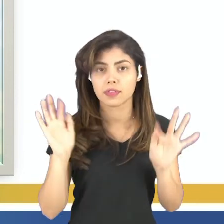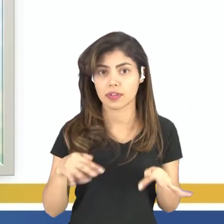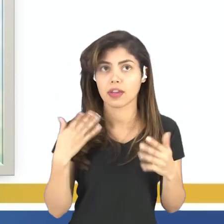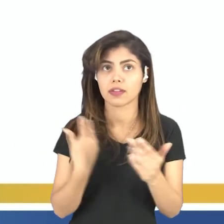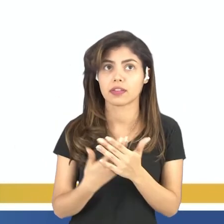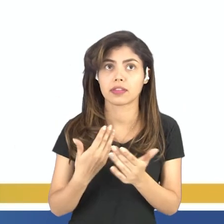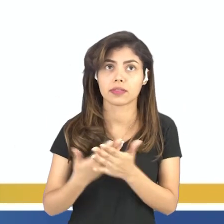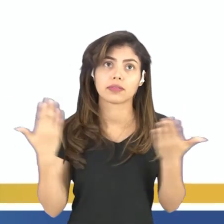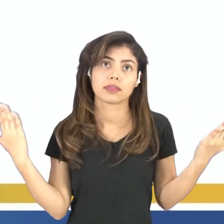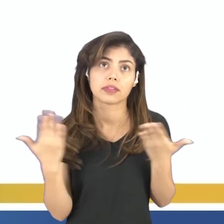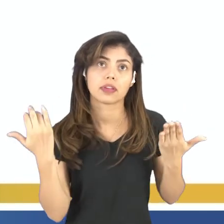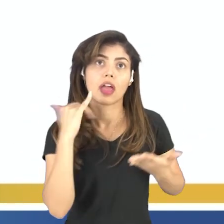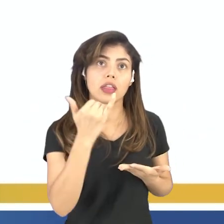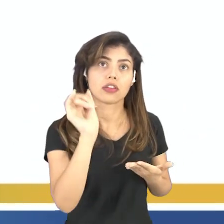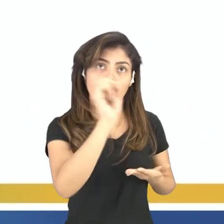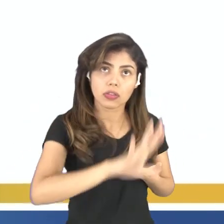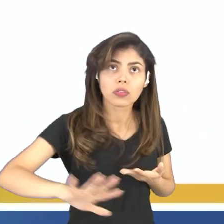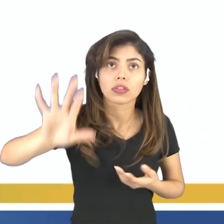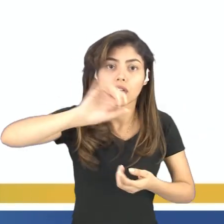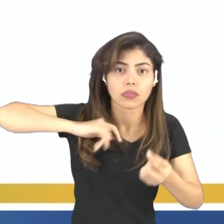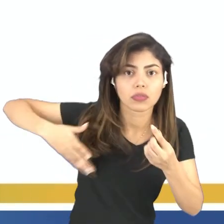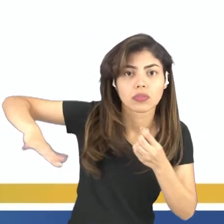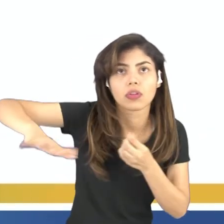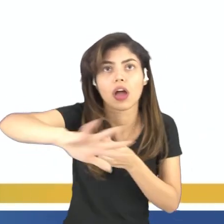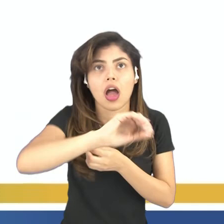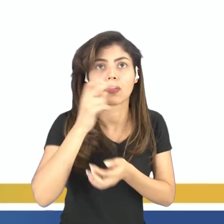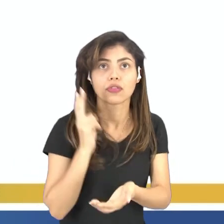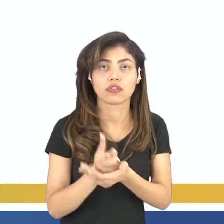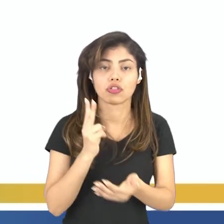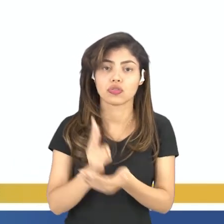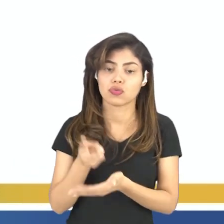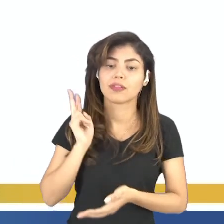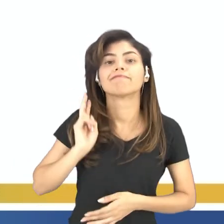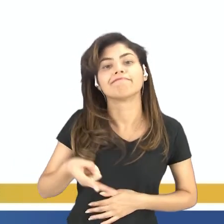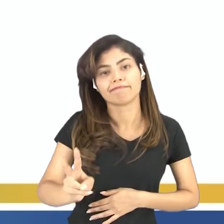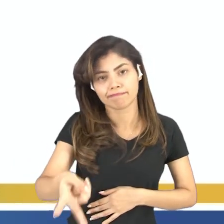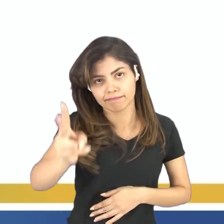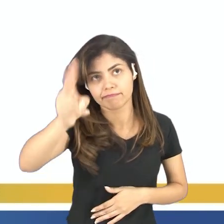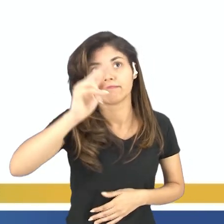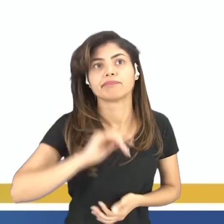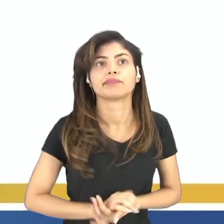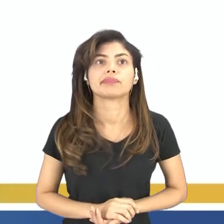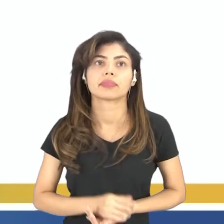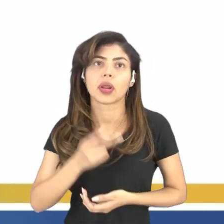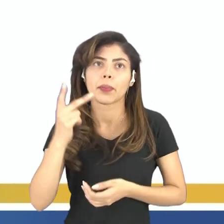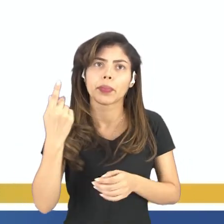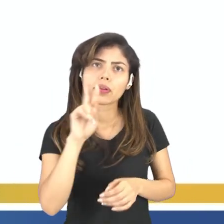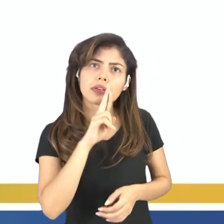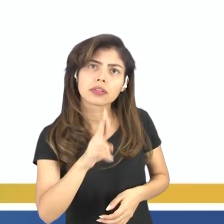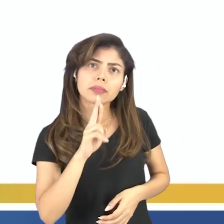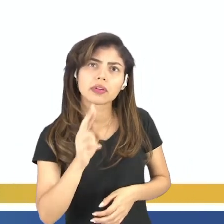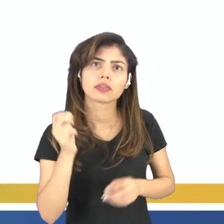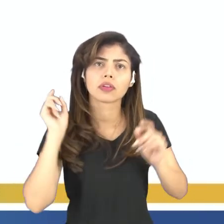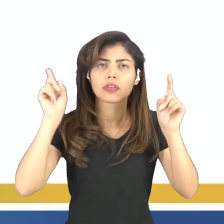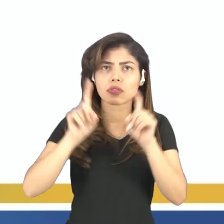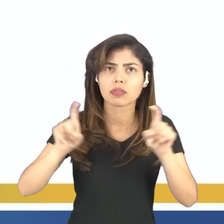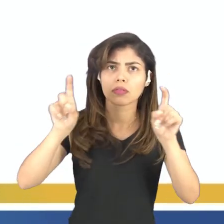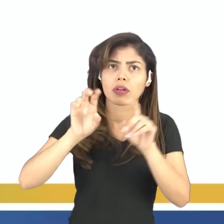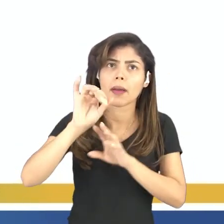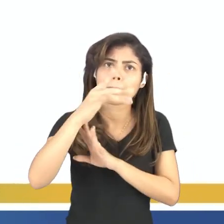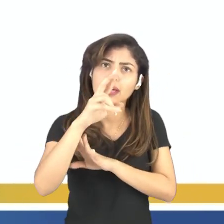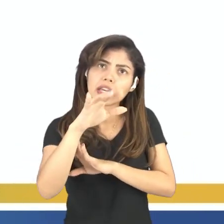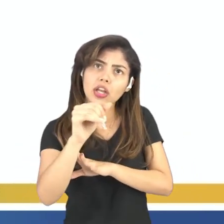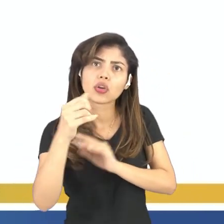rendimento, ok? E para concluir a nossa aula de hoje, nós temos aí que a energia total do